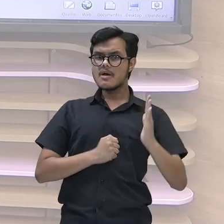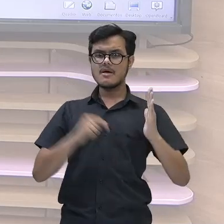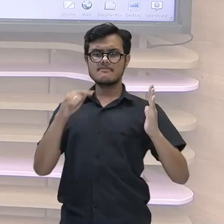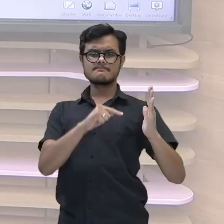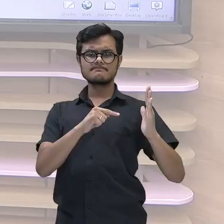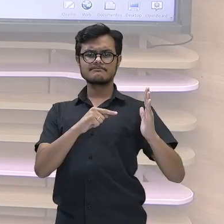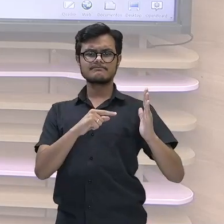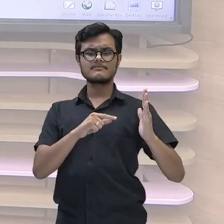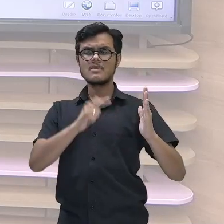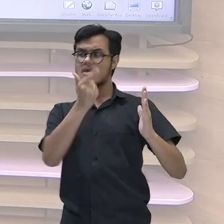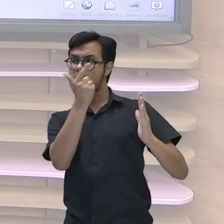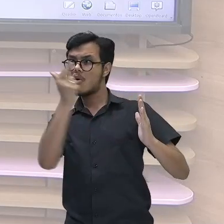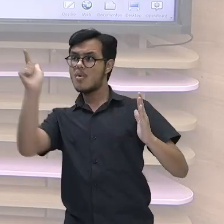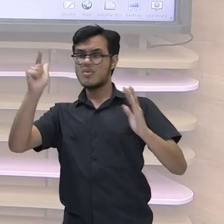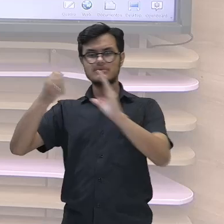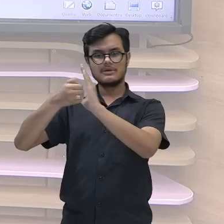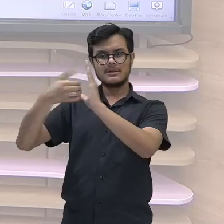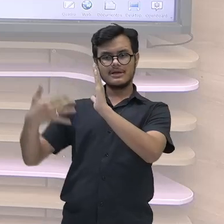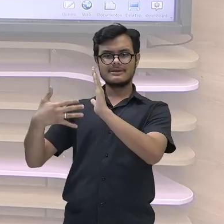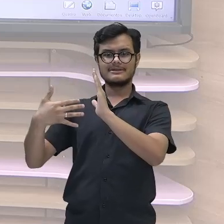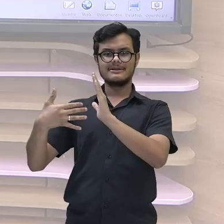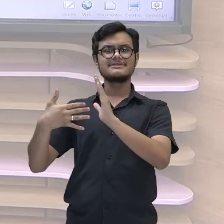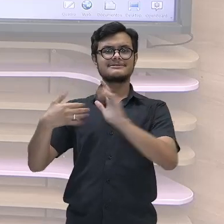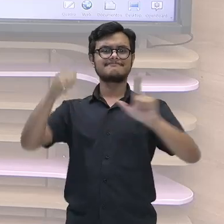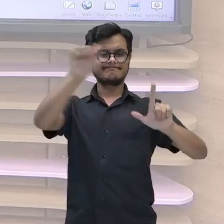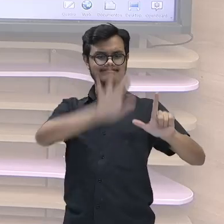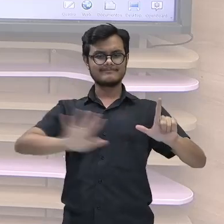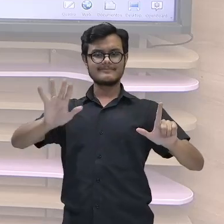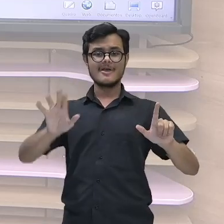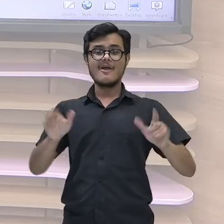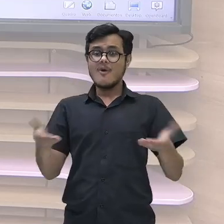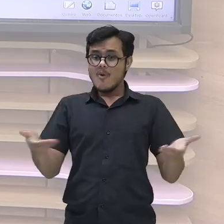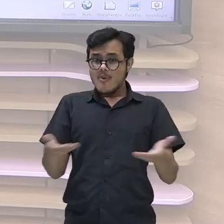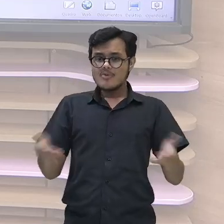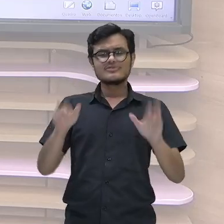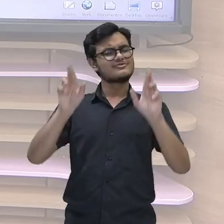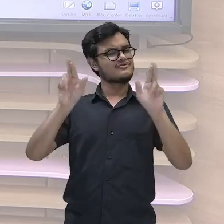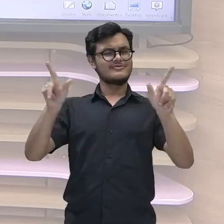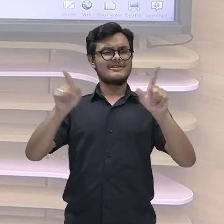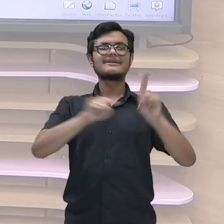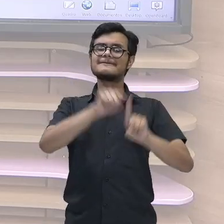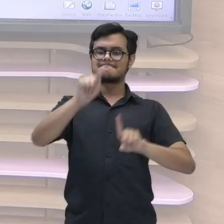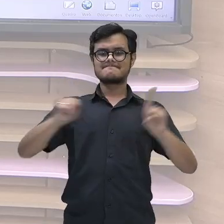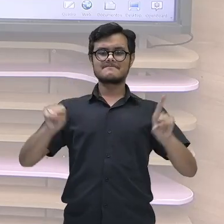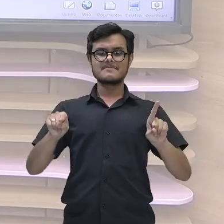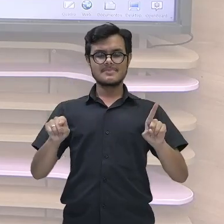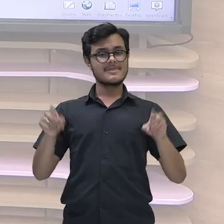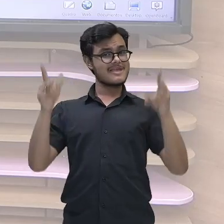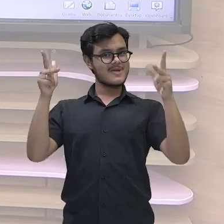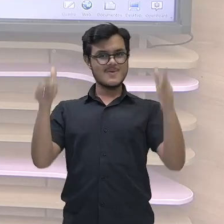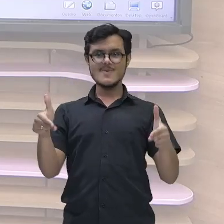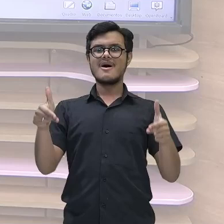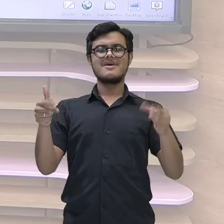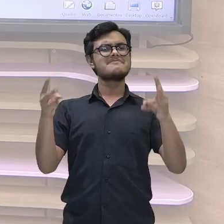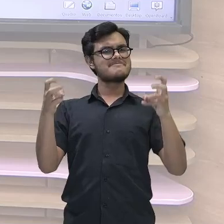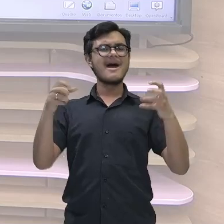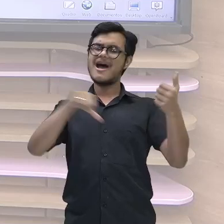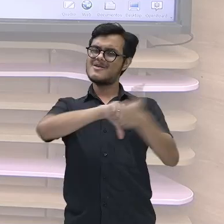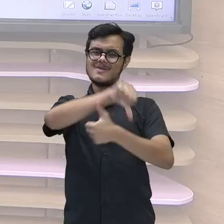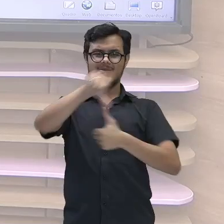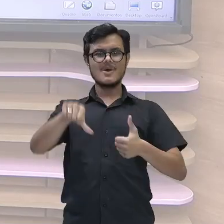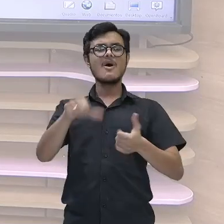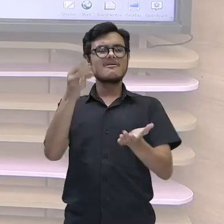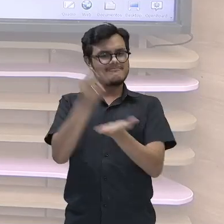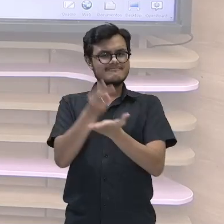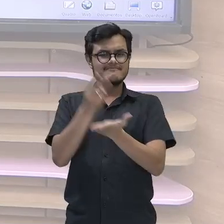tinha uma outra configuração, né? Então a gente vai analisar também os gráficos, a gente percebe um pouco das diferenças até os